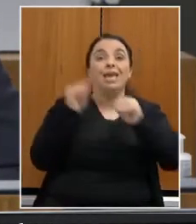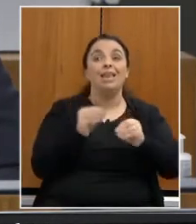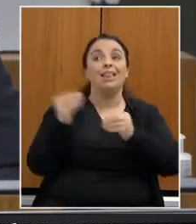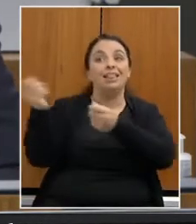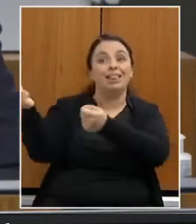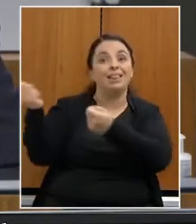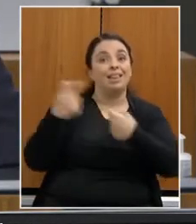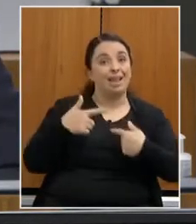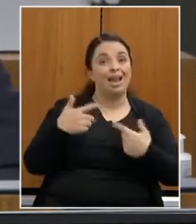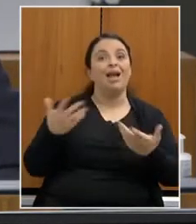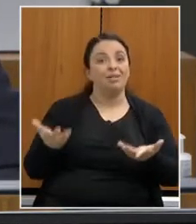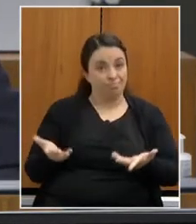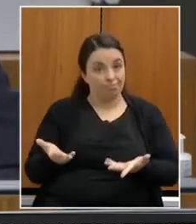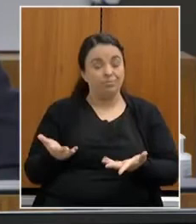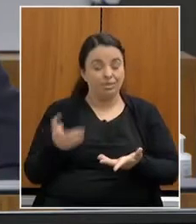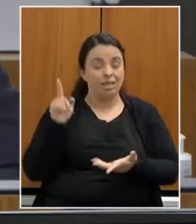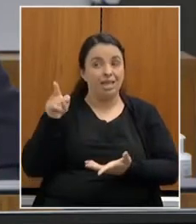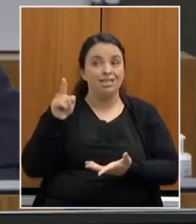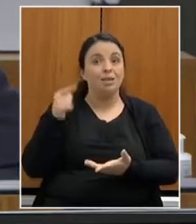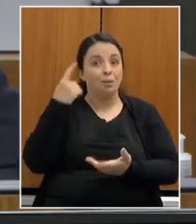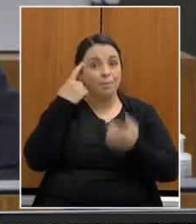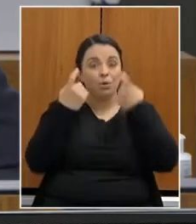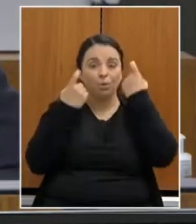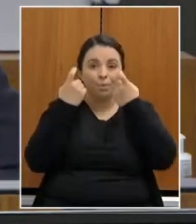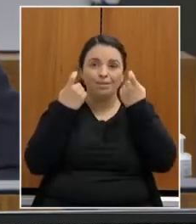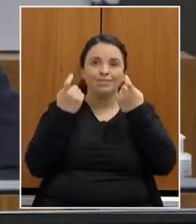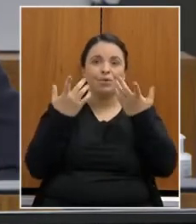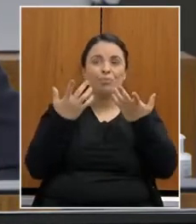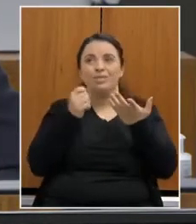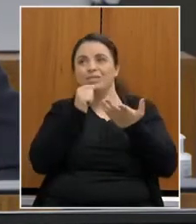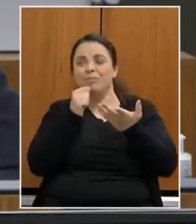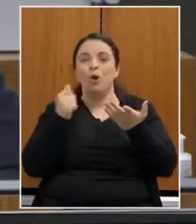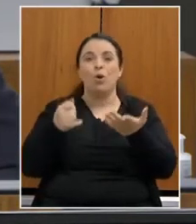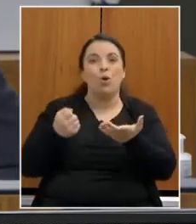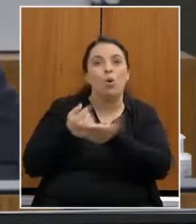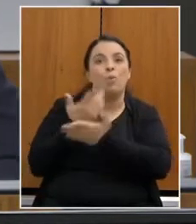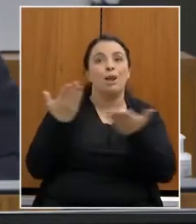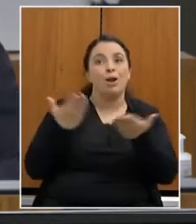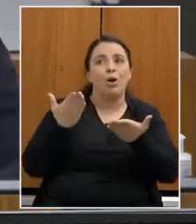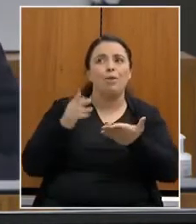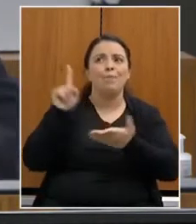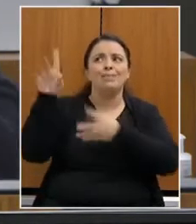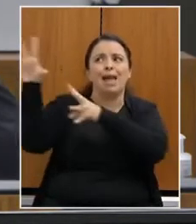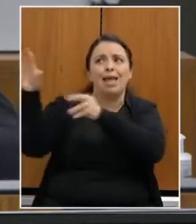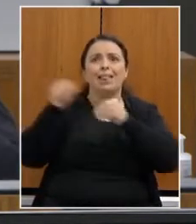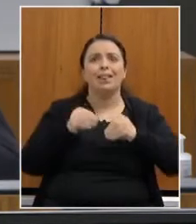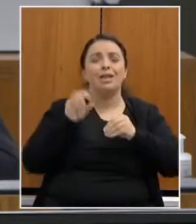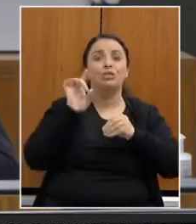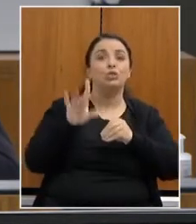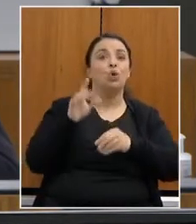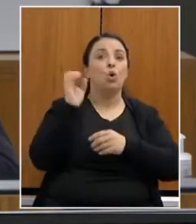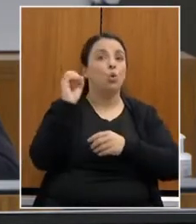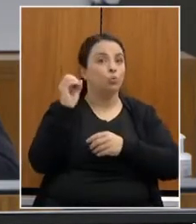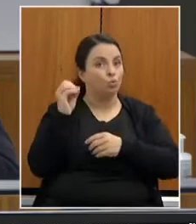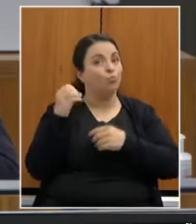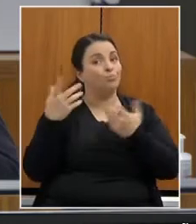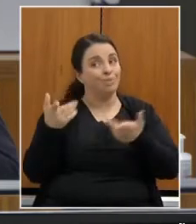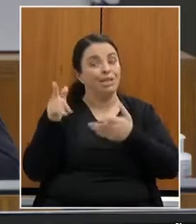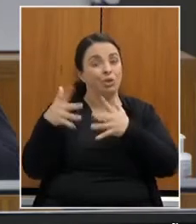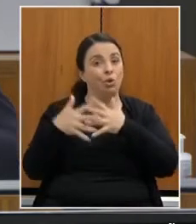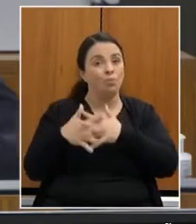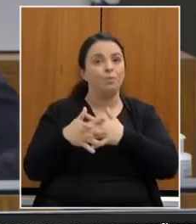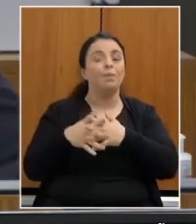e a liberação de leitos não há nenhuma limitação regional em relação a liberação de abertura de leitos